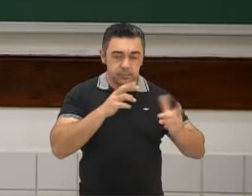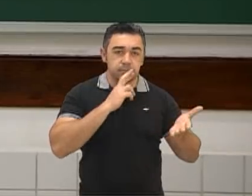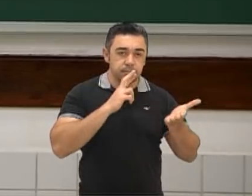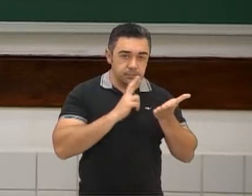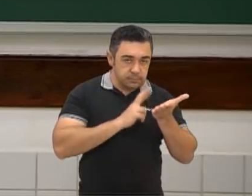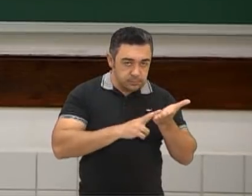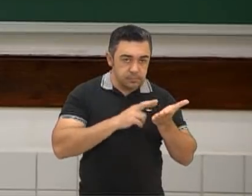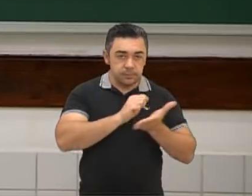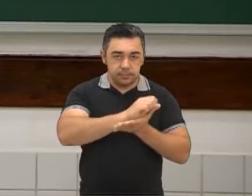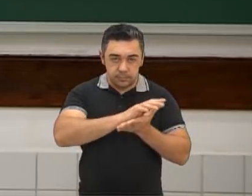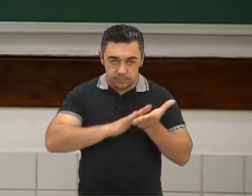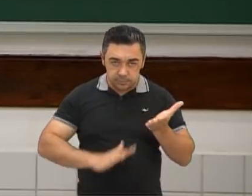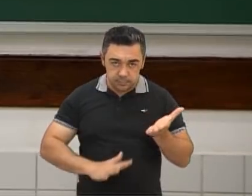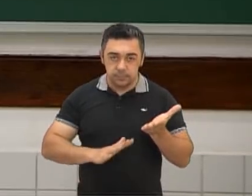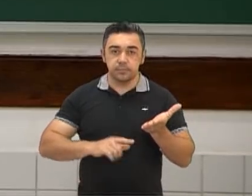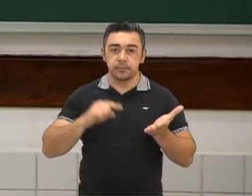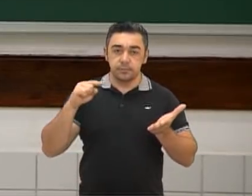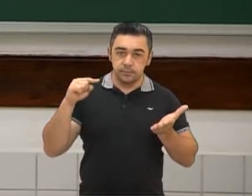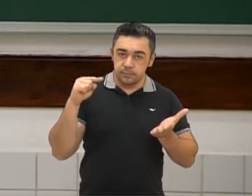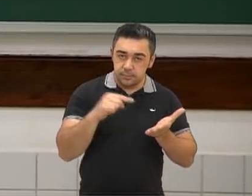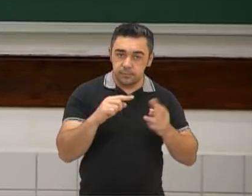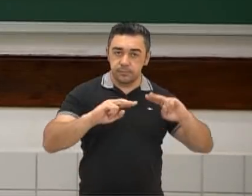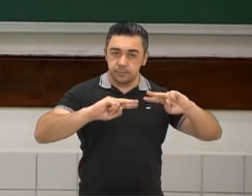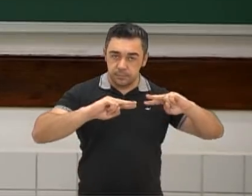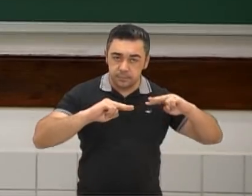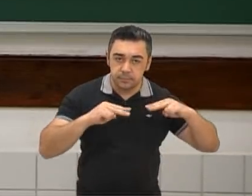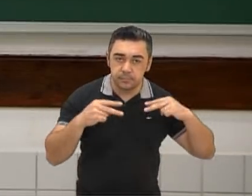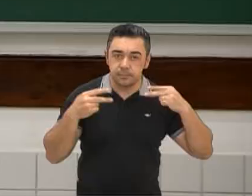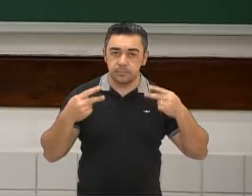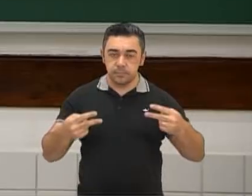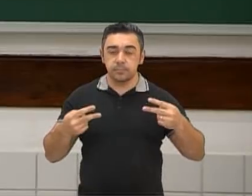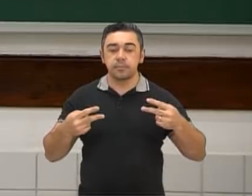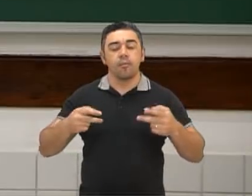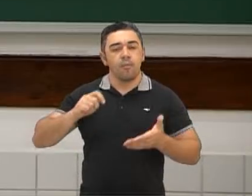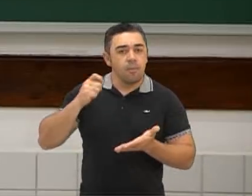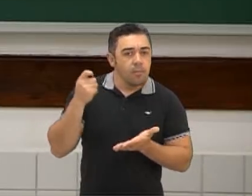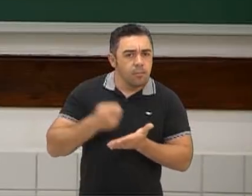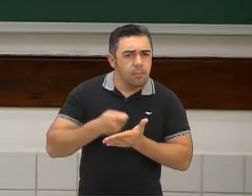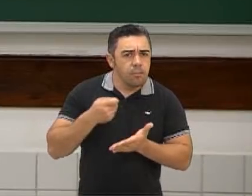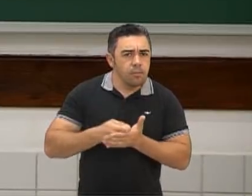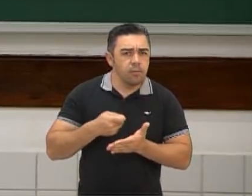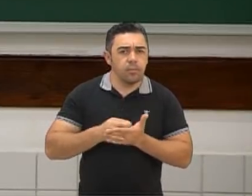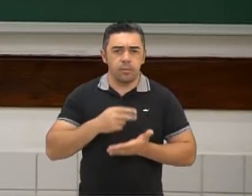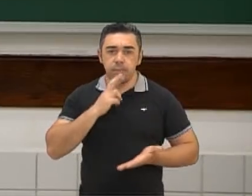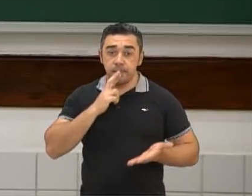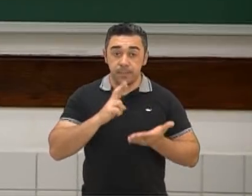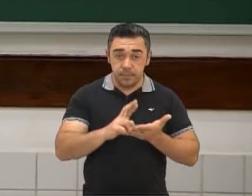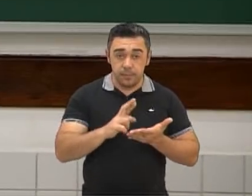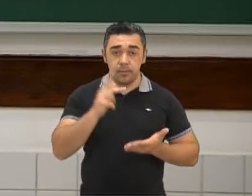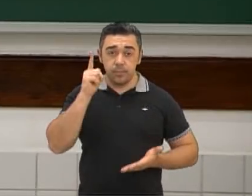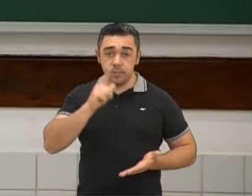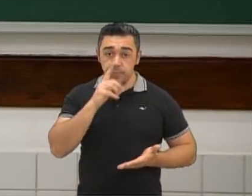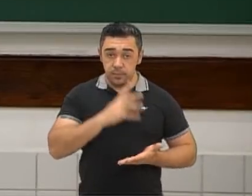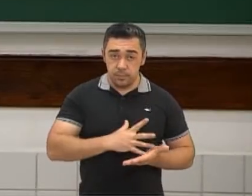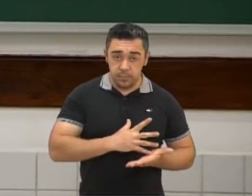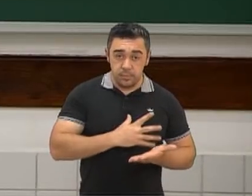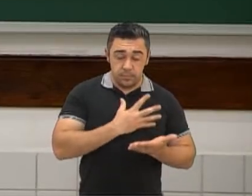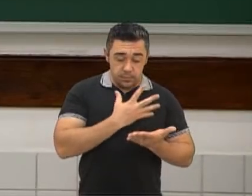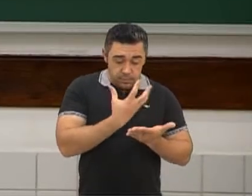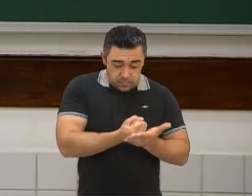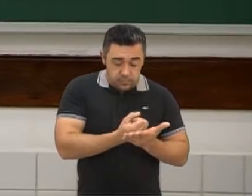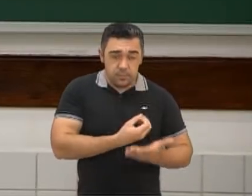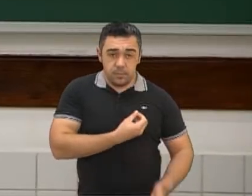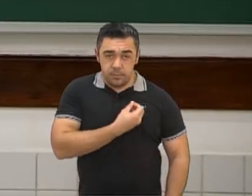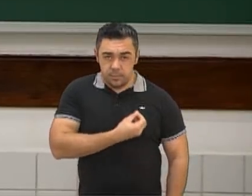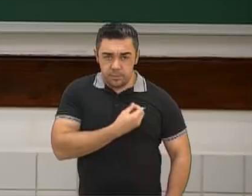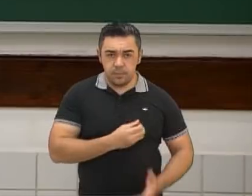do Google Classroom, tá? A atividade obrigatória que está junto com o material dessa aula, na postagem dessa